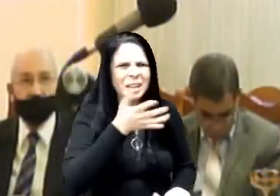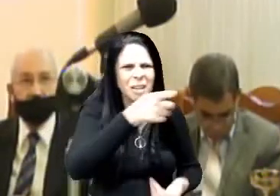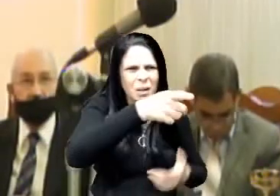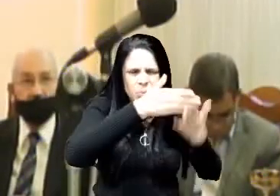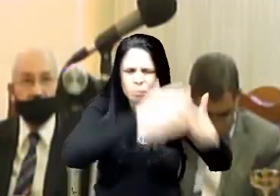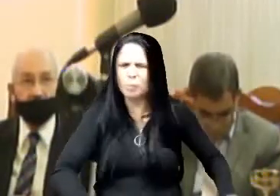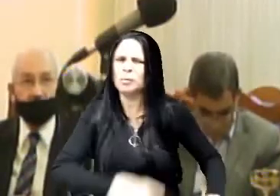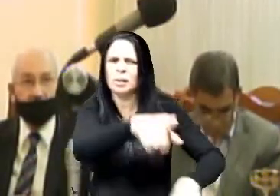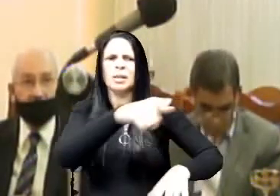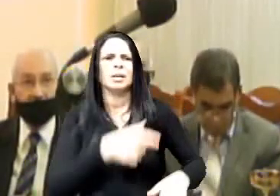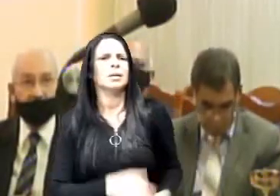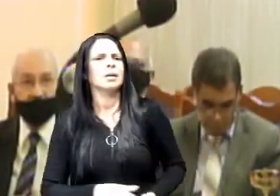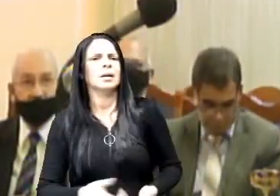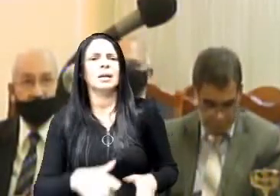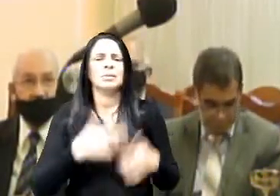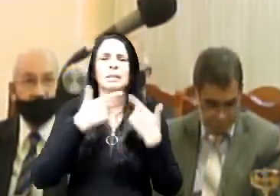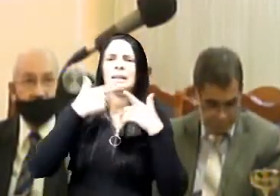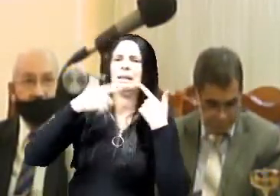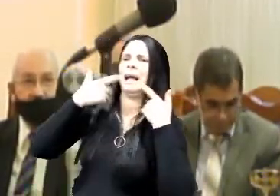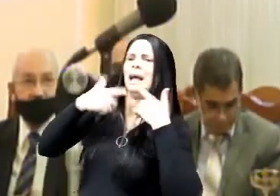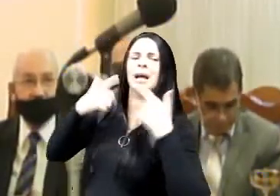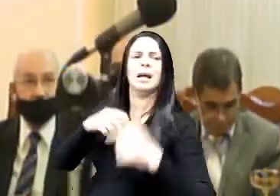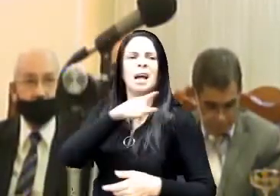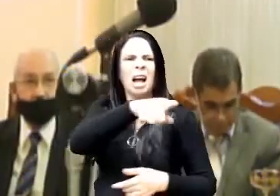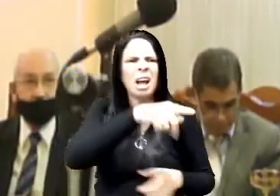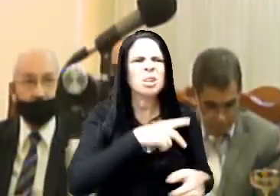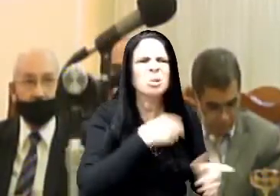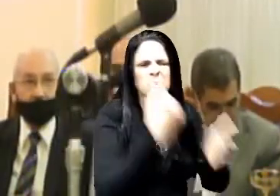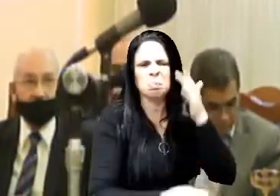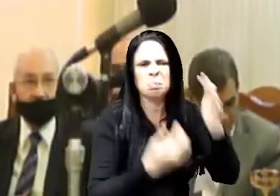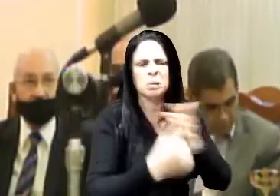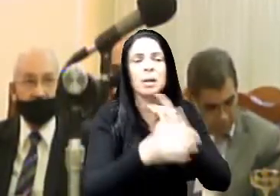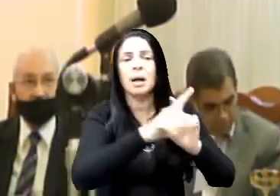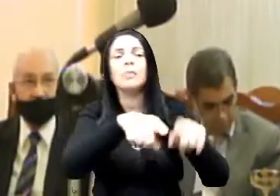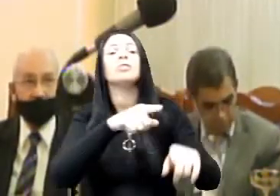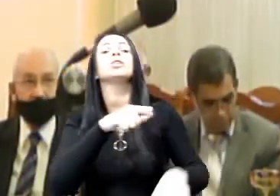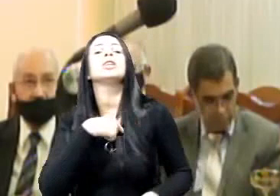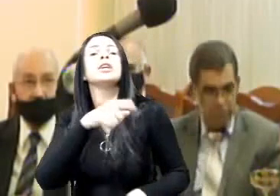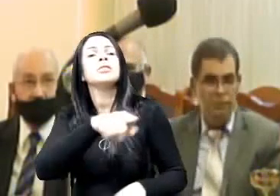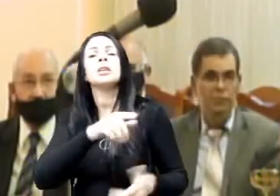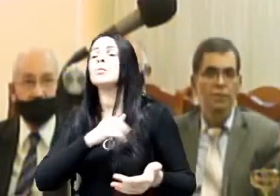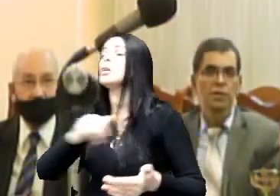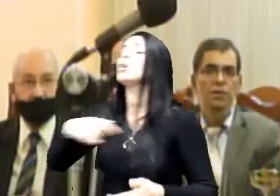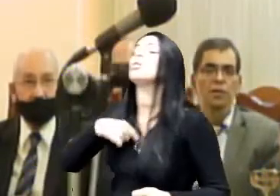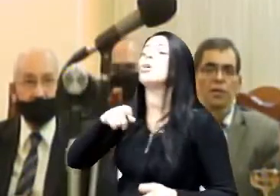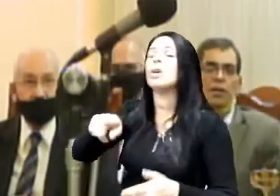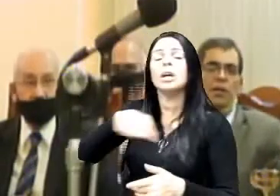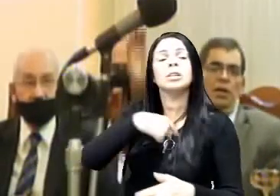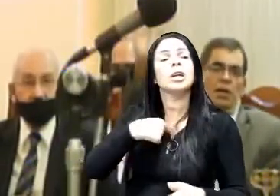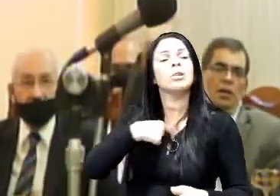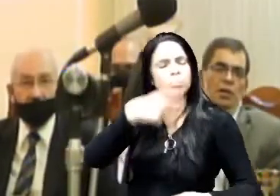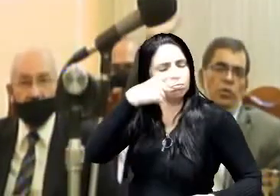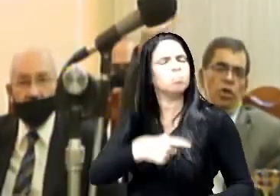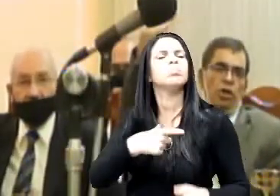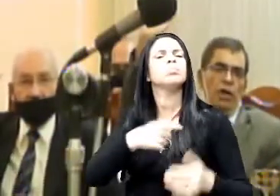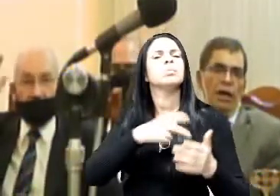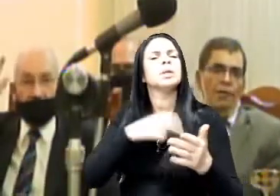acabar com você. E você, tu está derrotado, Satanás. E eu estou de posse da minha vitória.